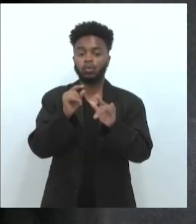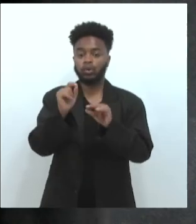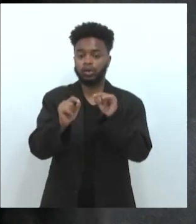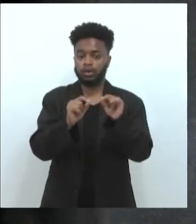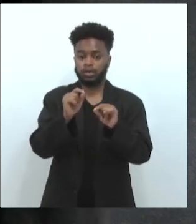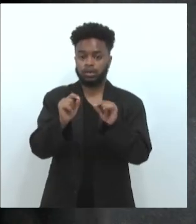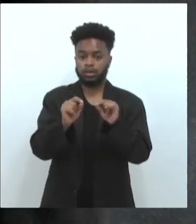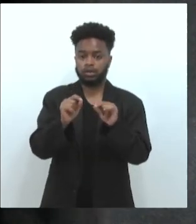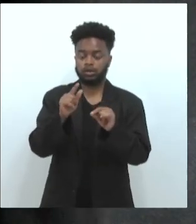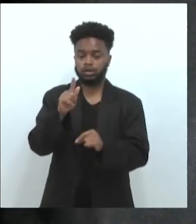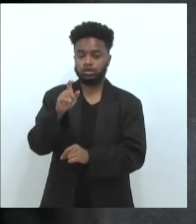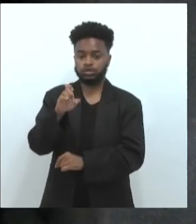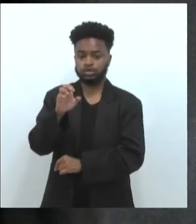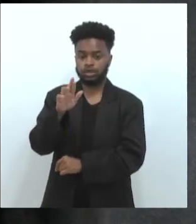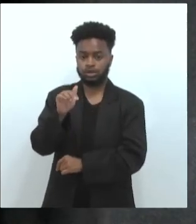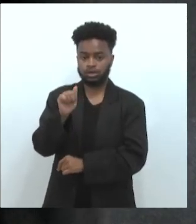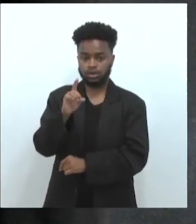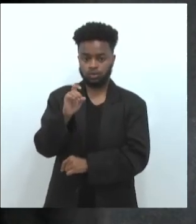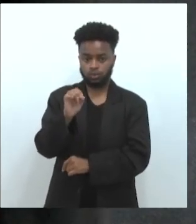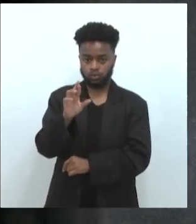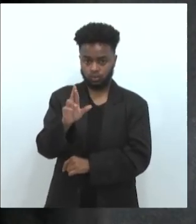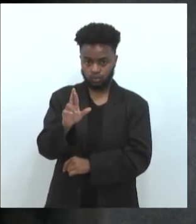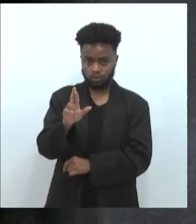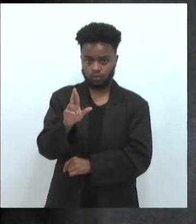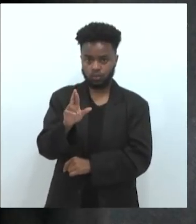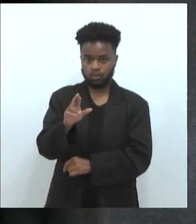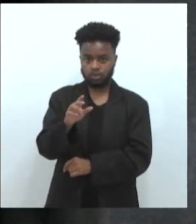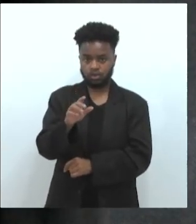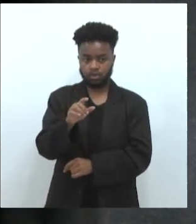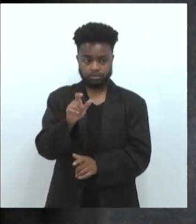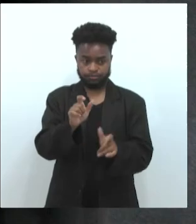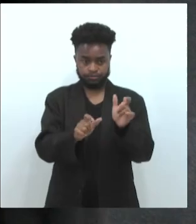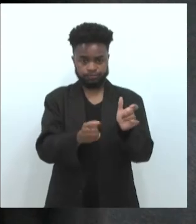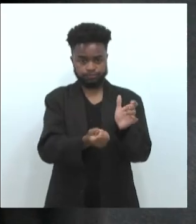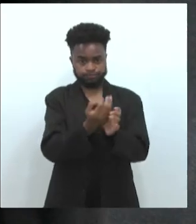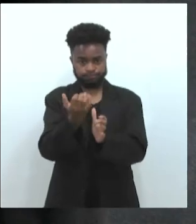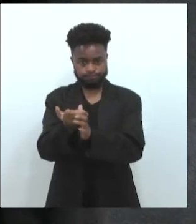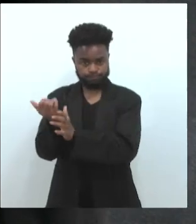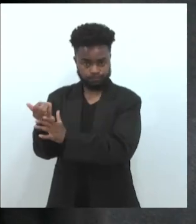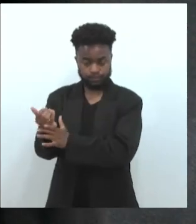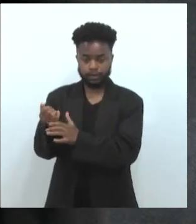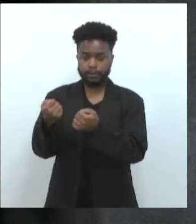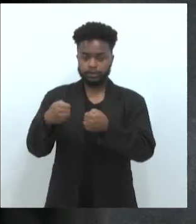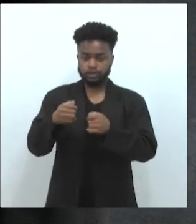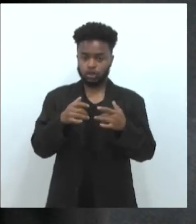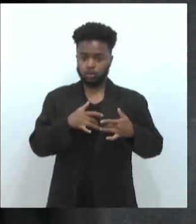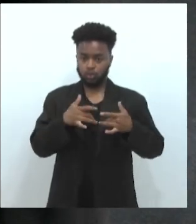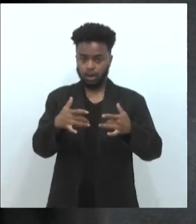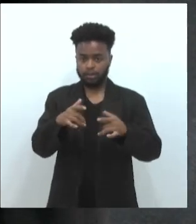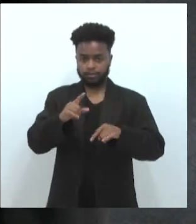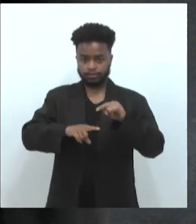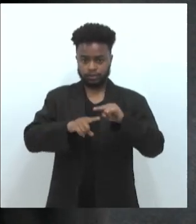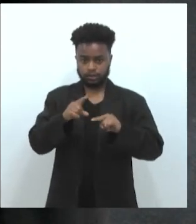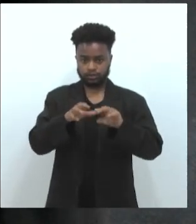geradores, né, doassem os materiais recicláveis